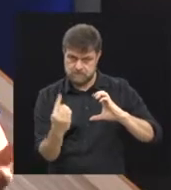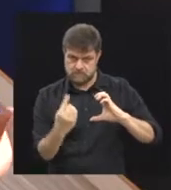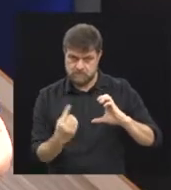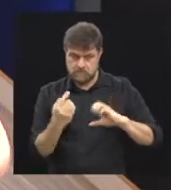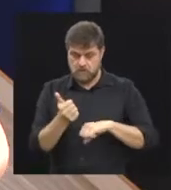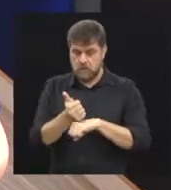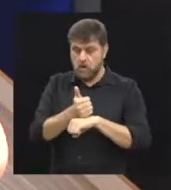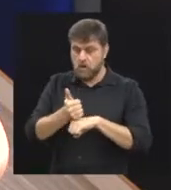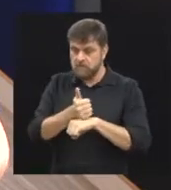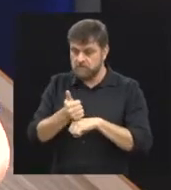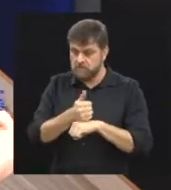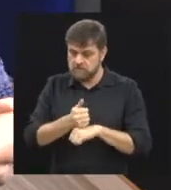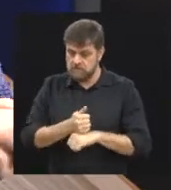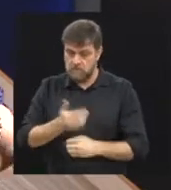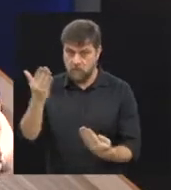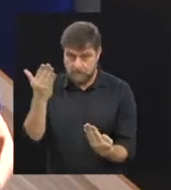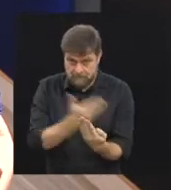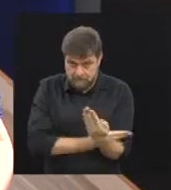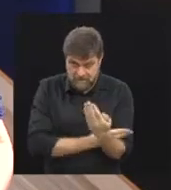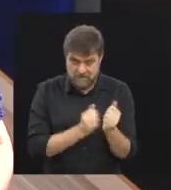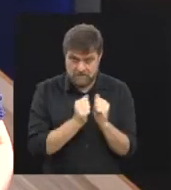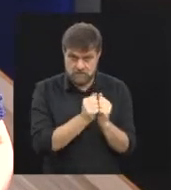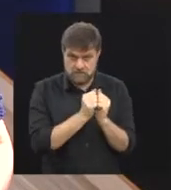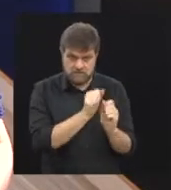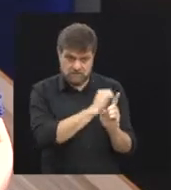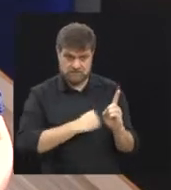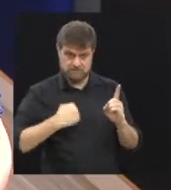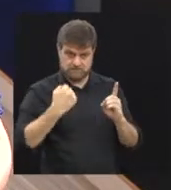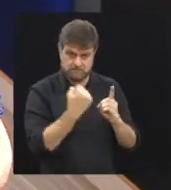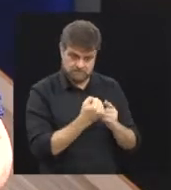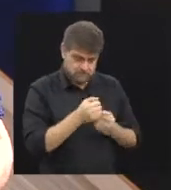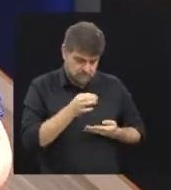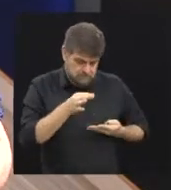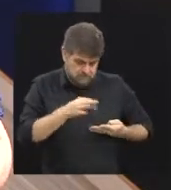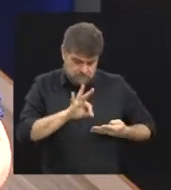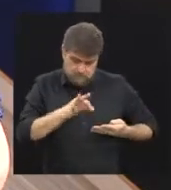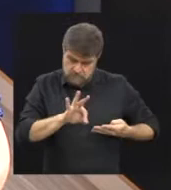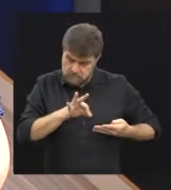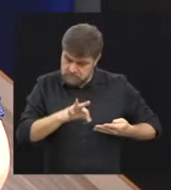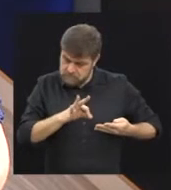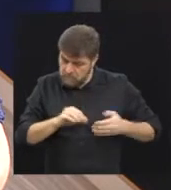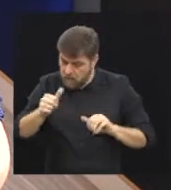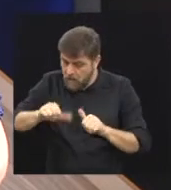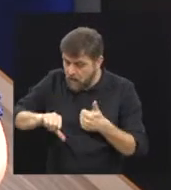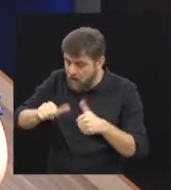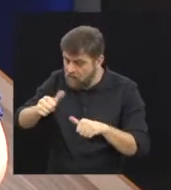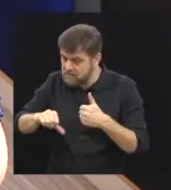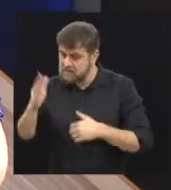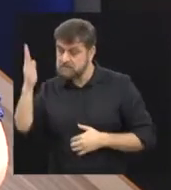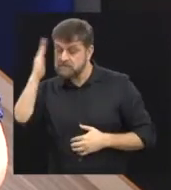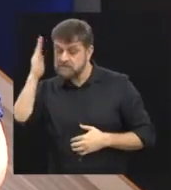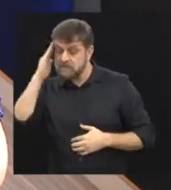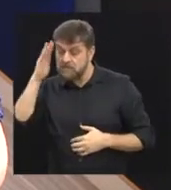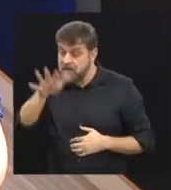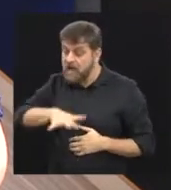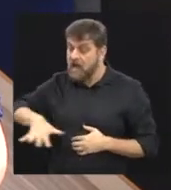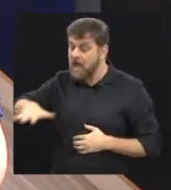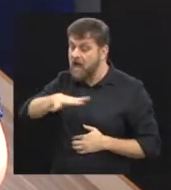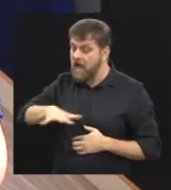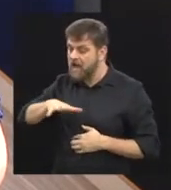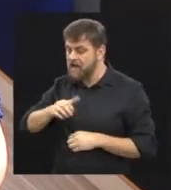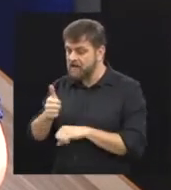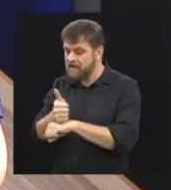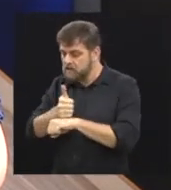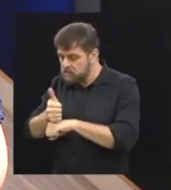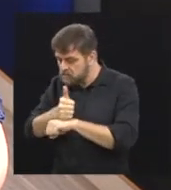técnica pega o prontuário junto com a assistente social e faz uma avaliação para encaminhar para os técnicos,